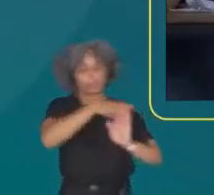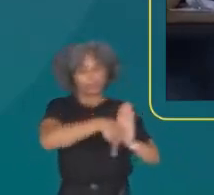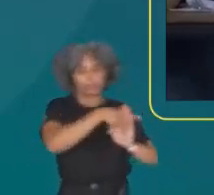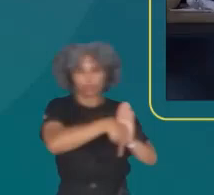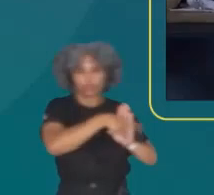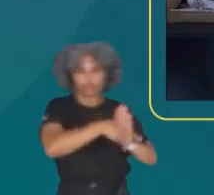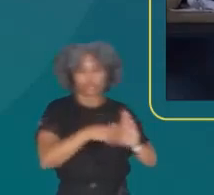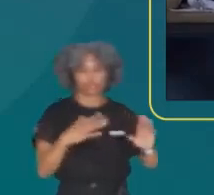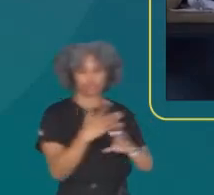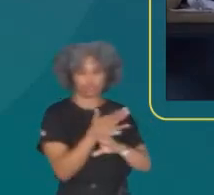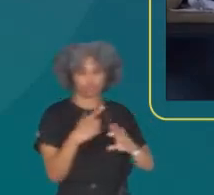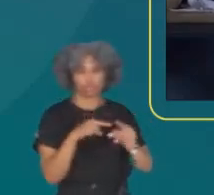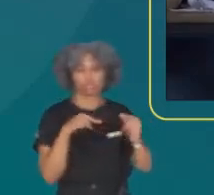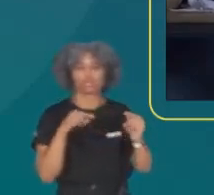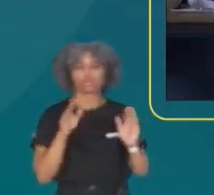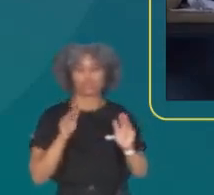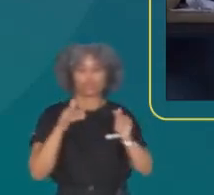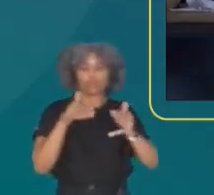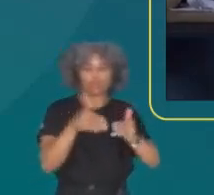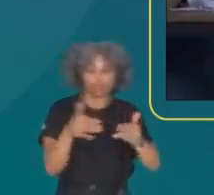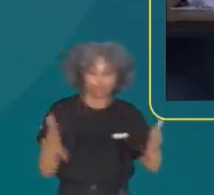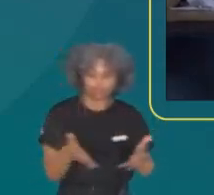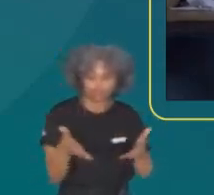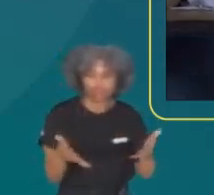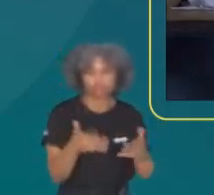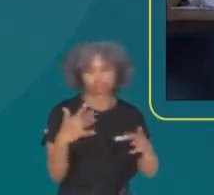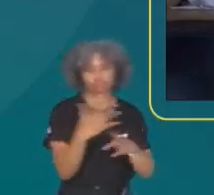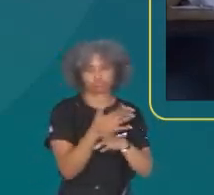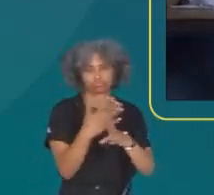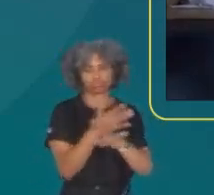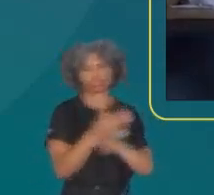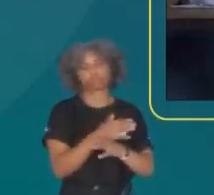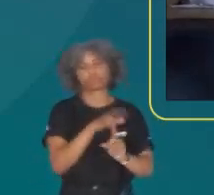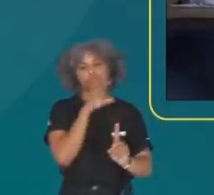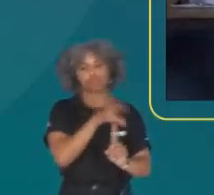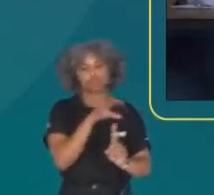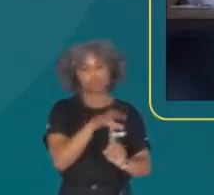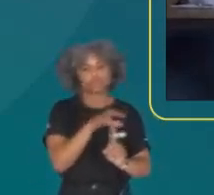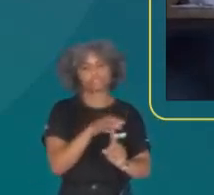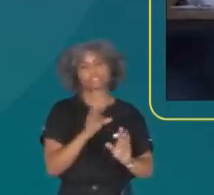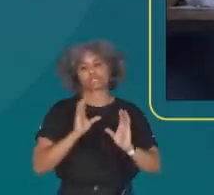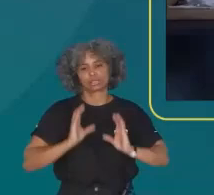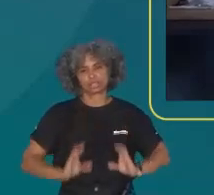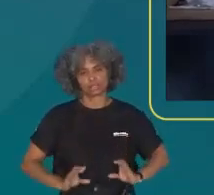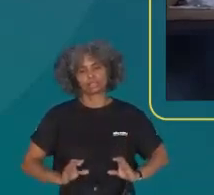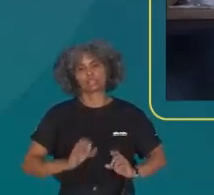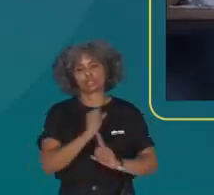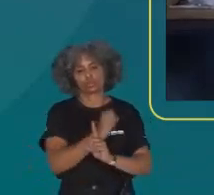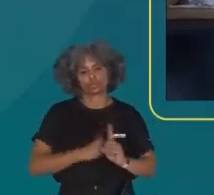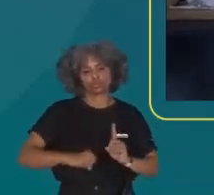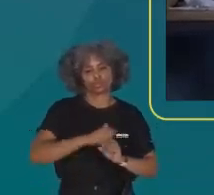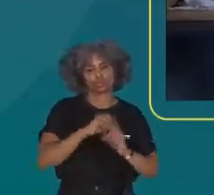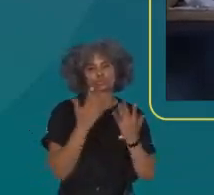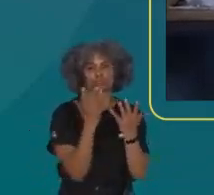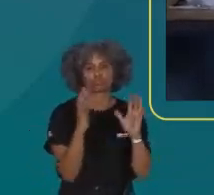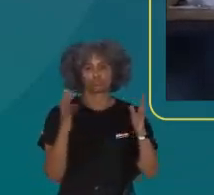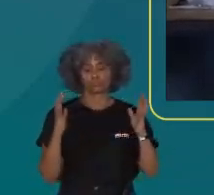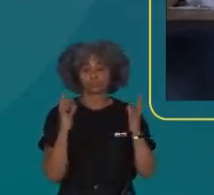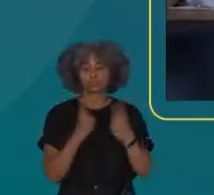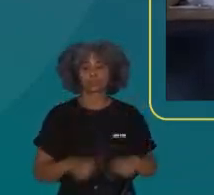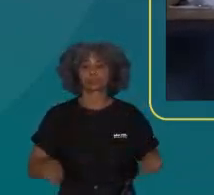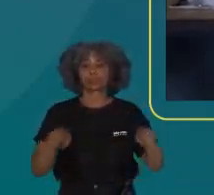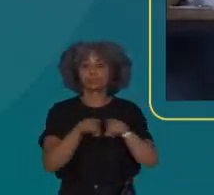iniciativas inovadoras que inspiram a prática da cidadania socioambiental em consonância aos sistemas